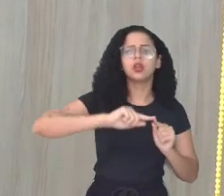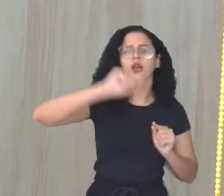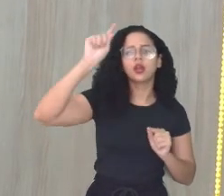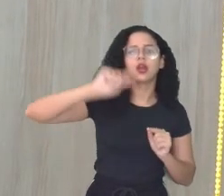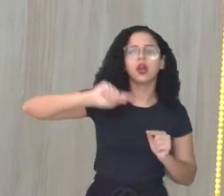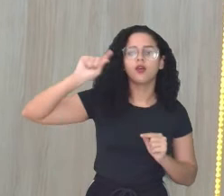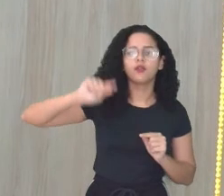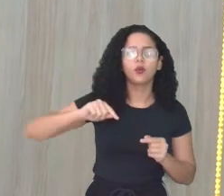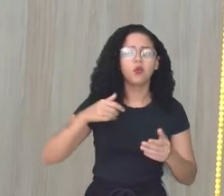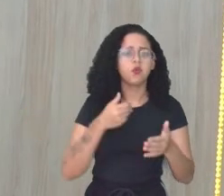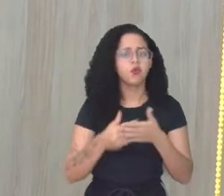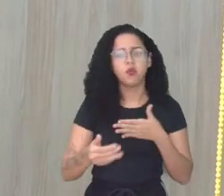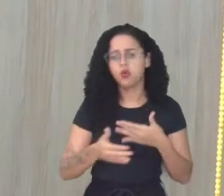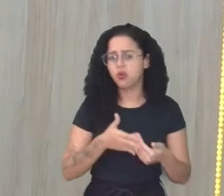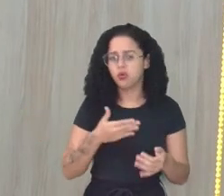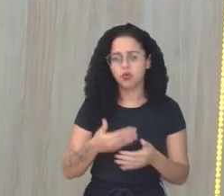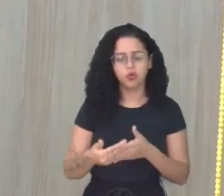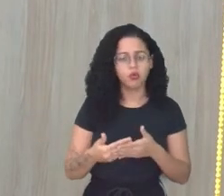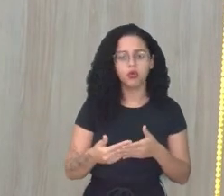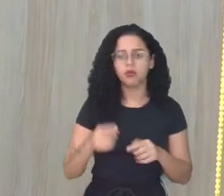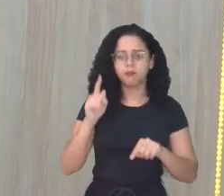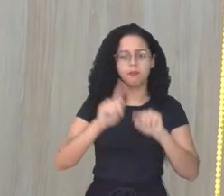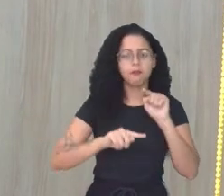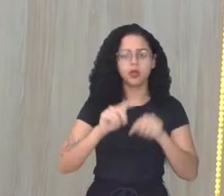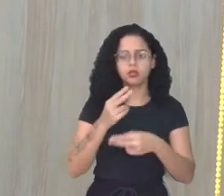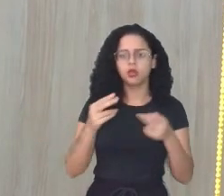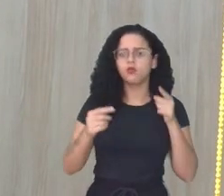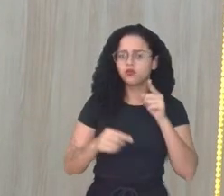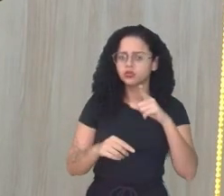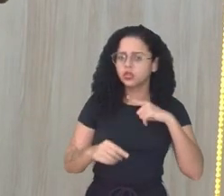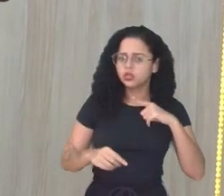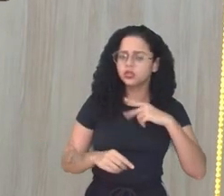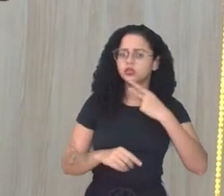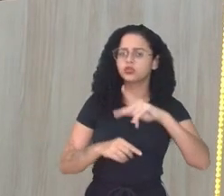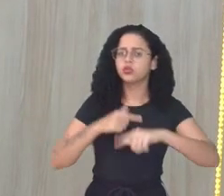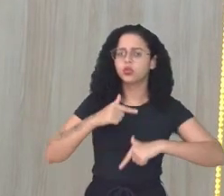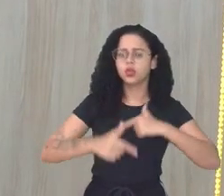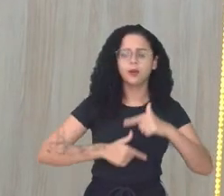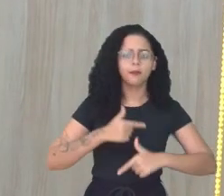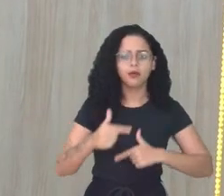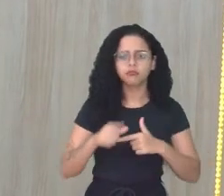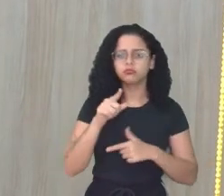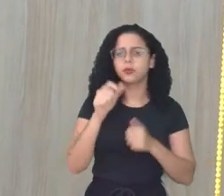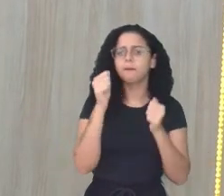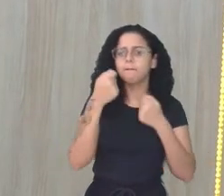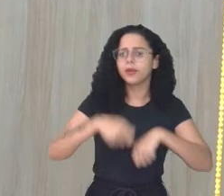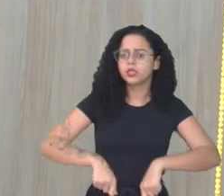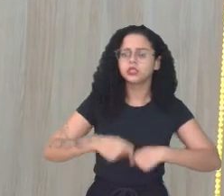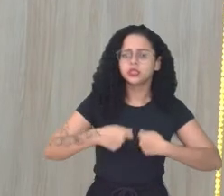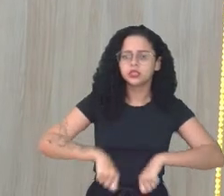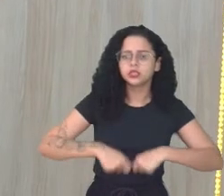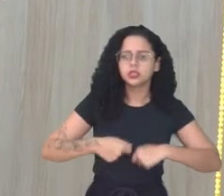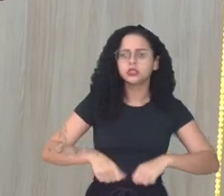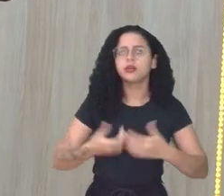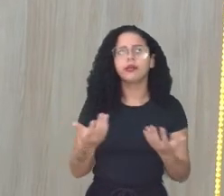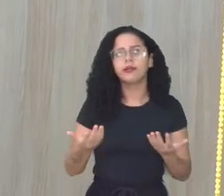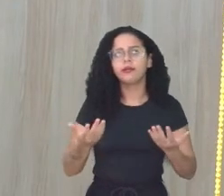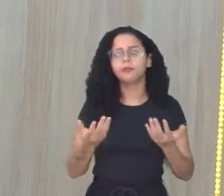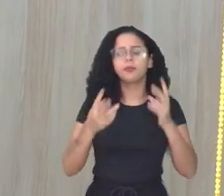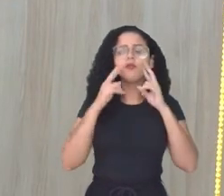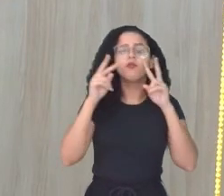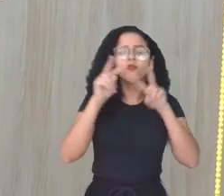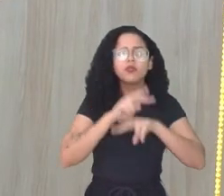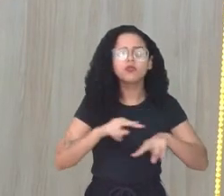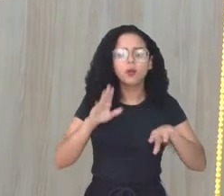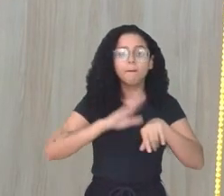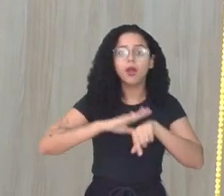né, com qualquer produto que você tenha aí no seu trabalho, que você precise